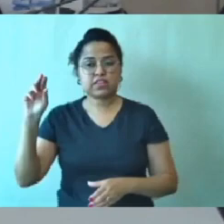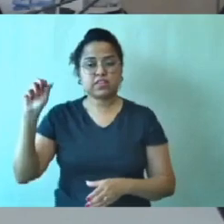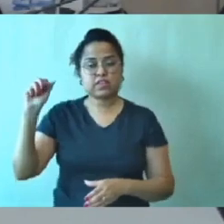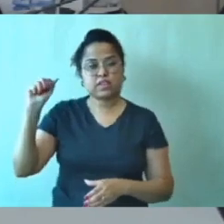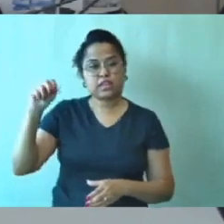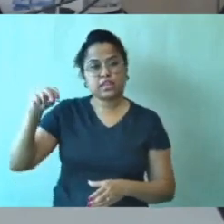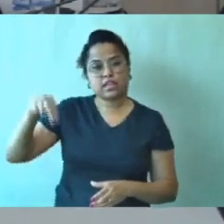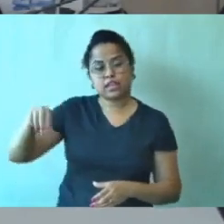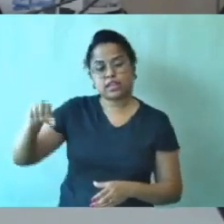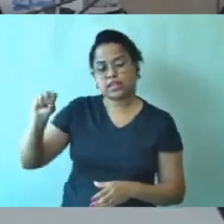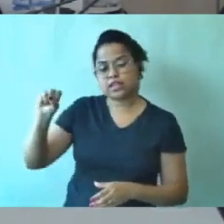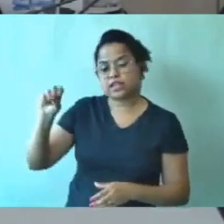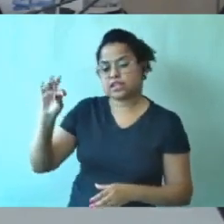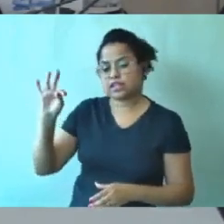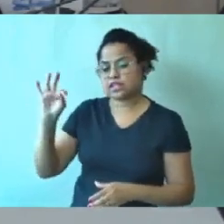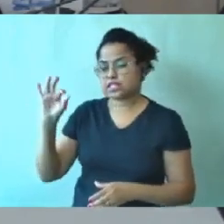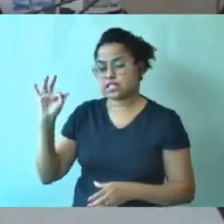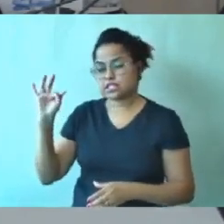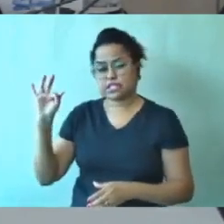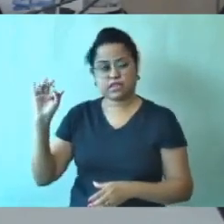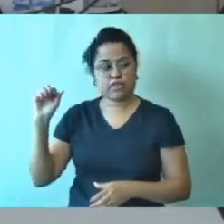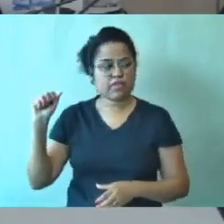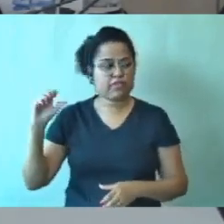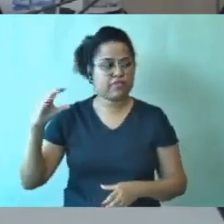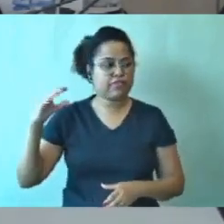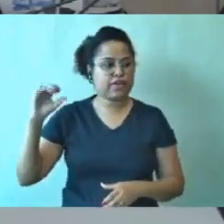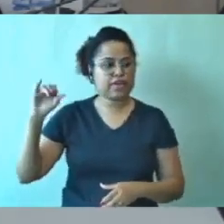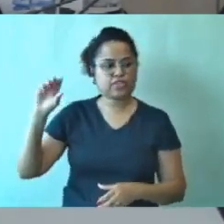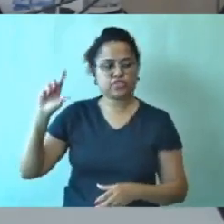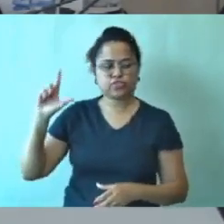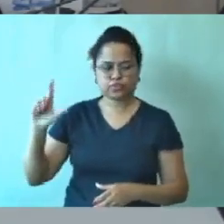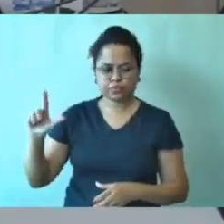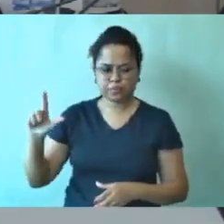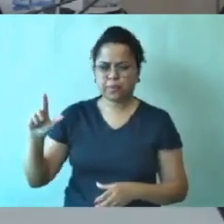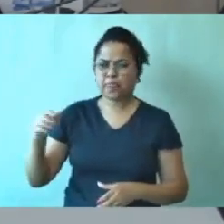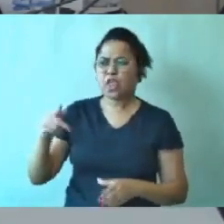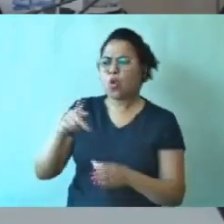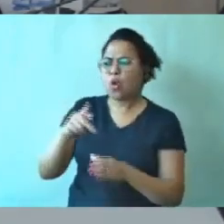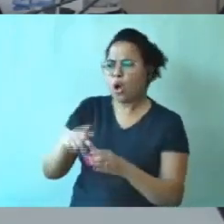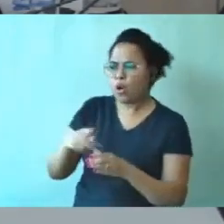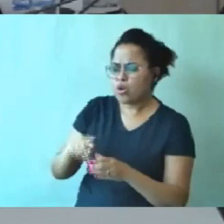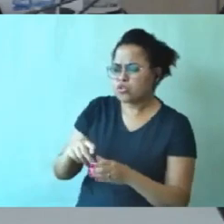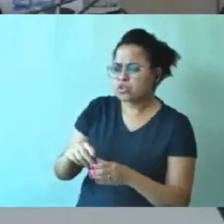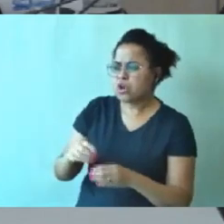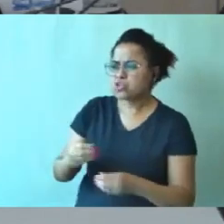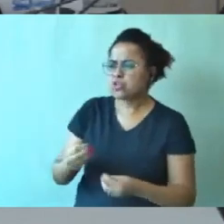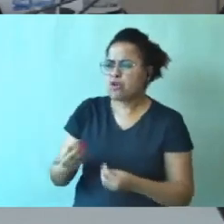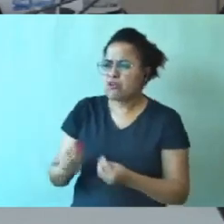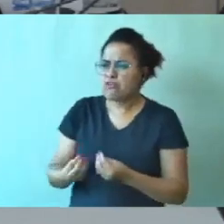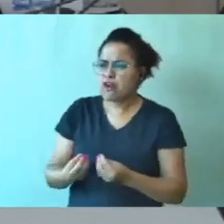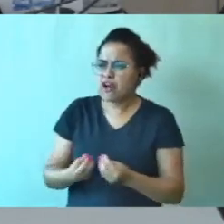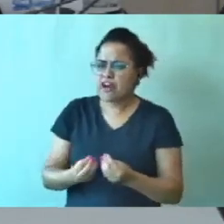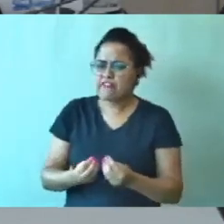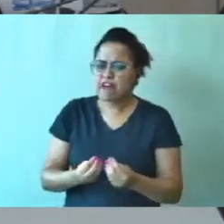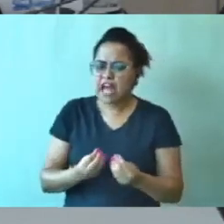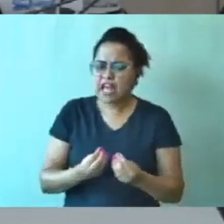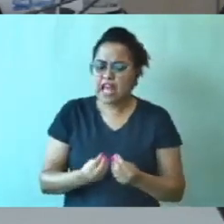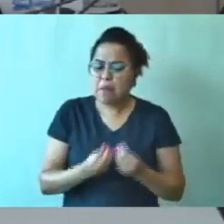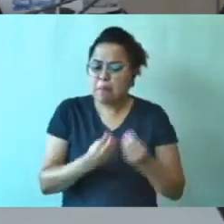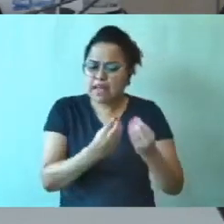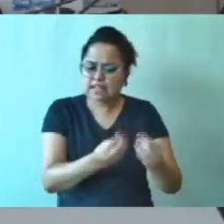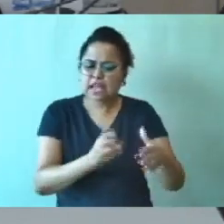exatamente o fluxo financeiro exato aí dentro, mas o consórcio vai repassar de acordo com os percentuais para as empresas que ele